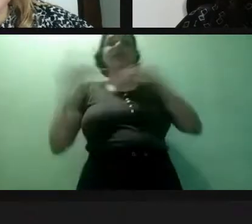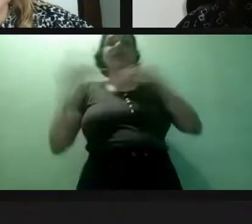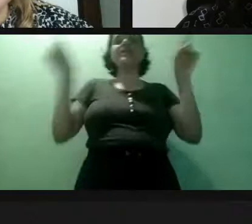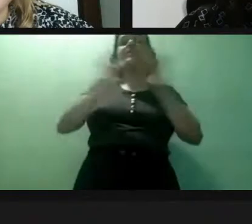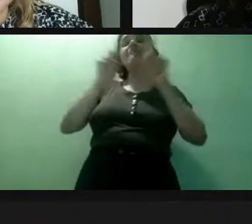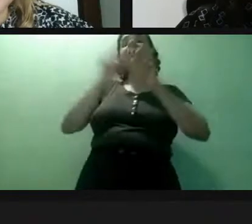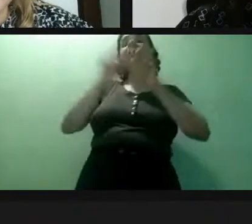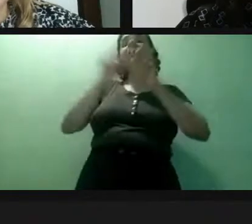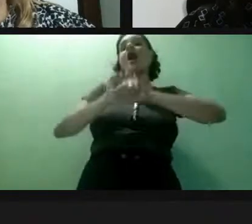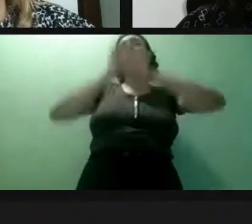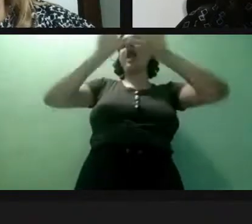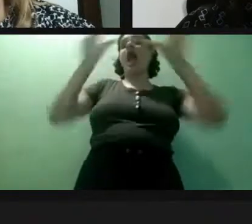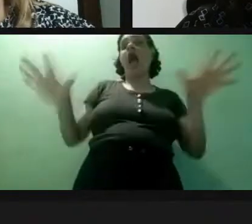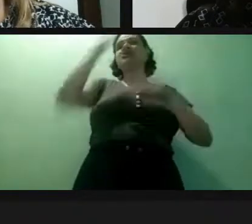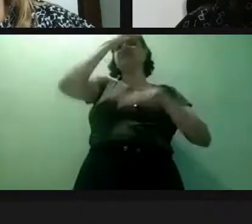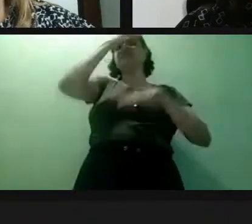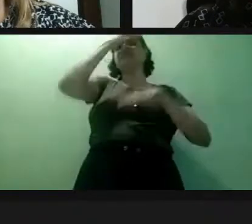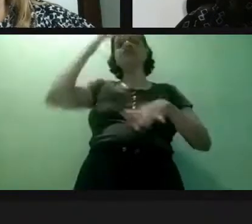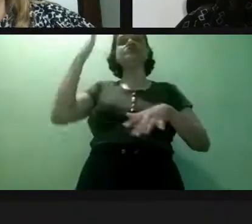claro para todo mundo